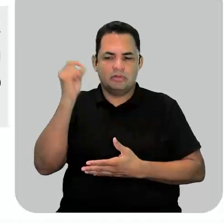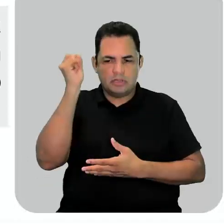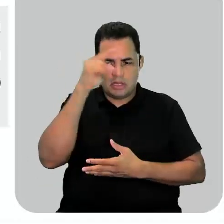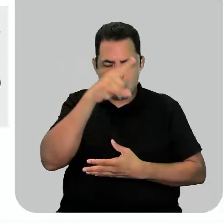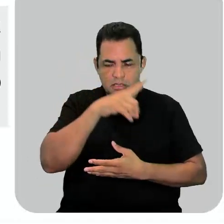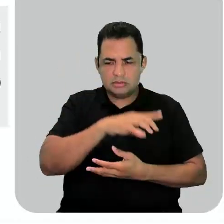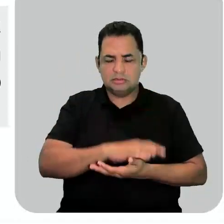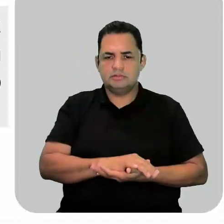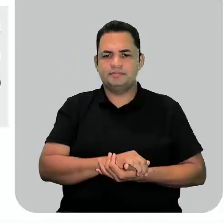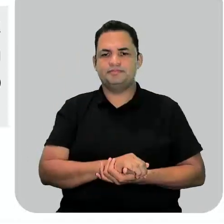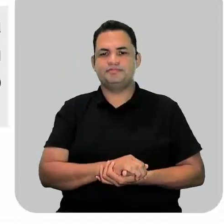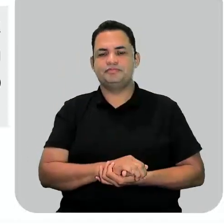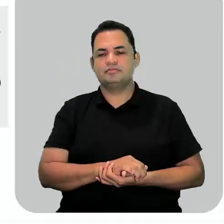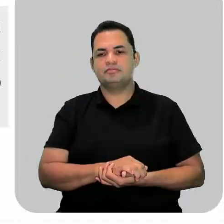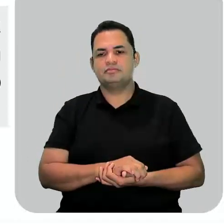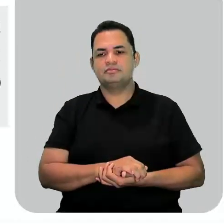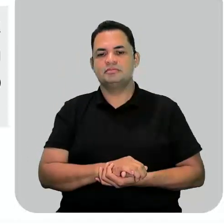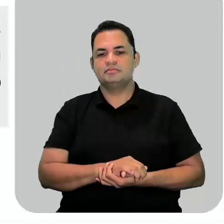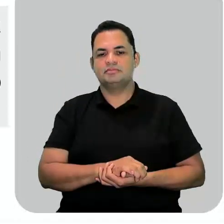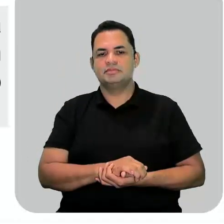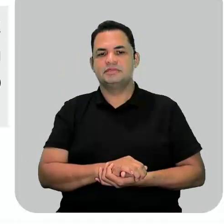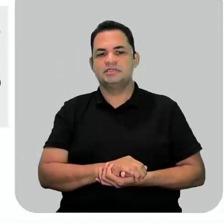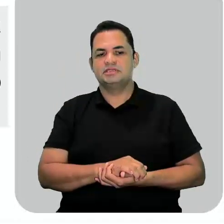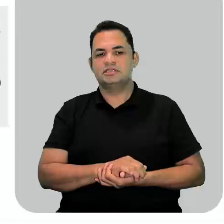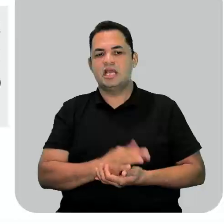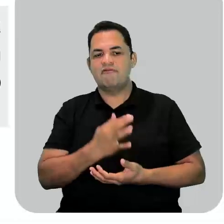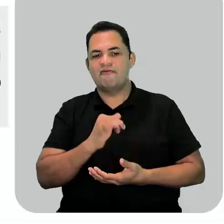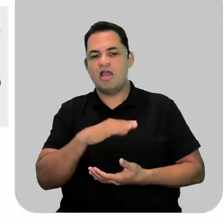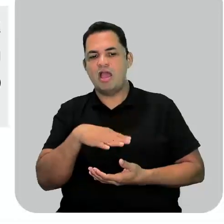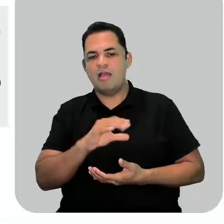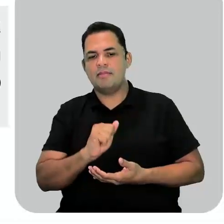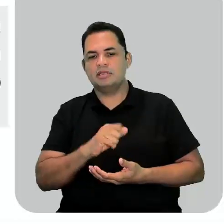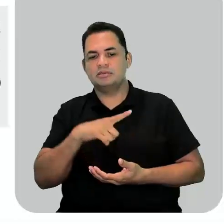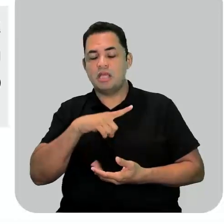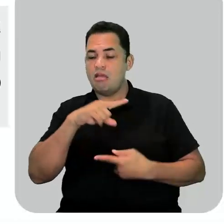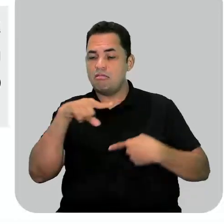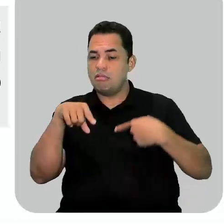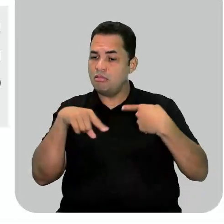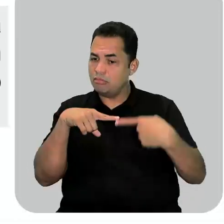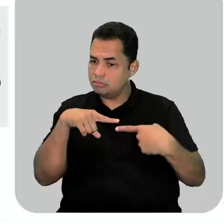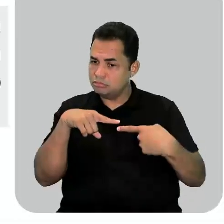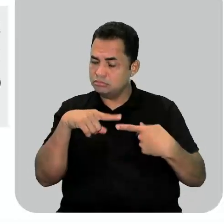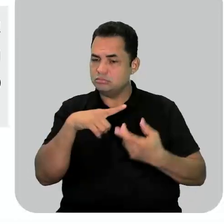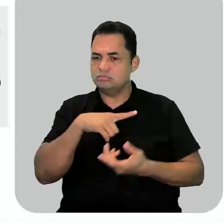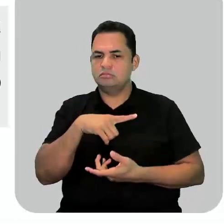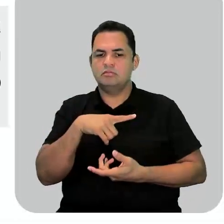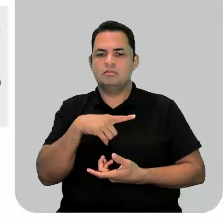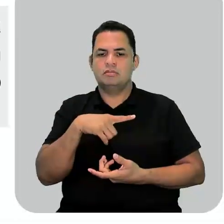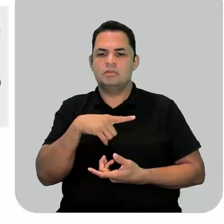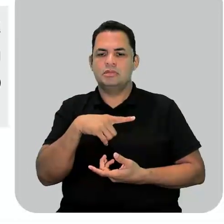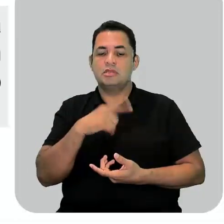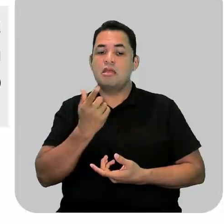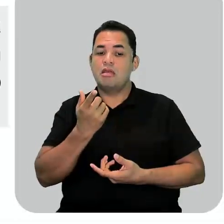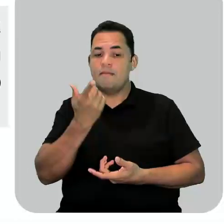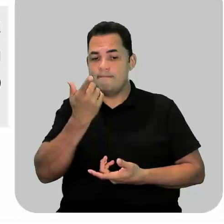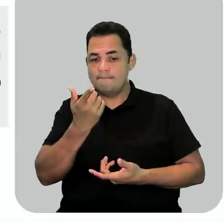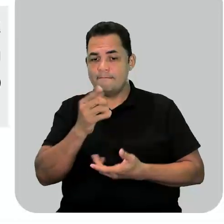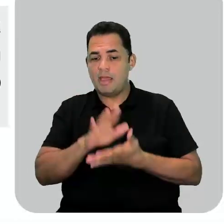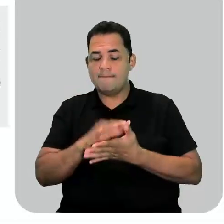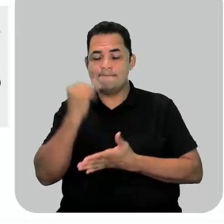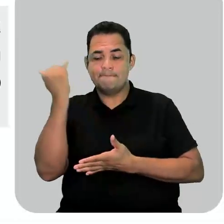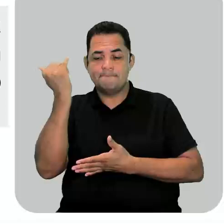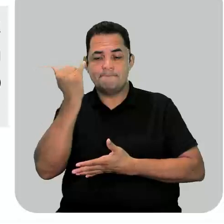vida mais saudável possível. Então, o fármaco ele tem um objetivo e é por isso que é